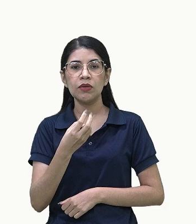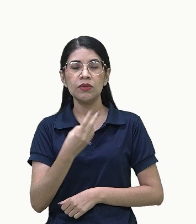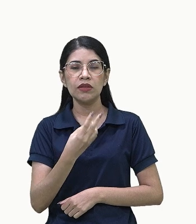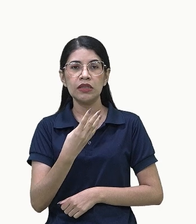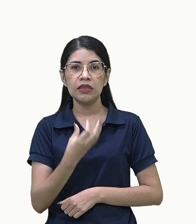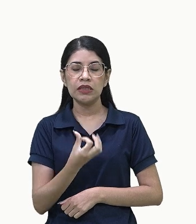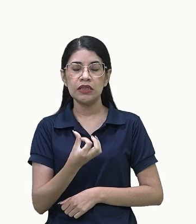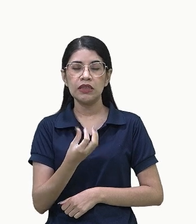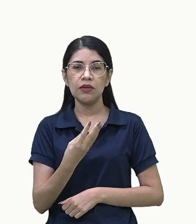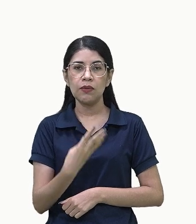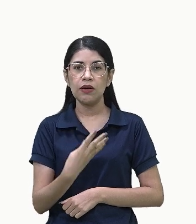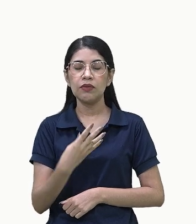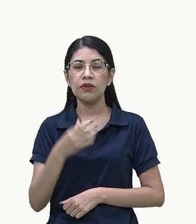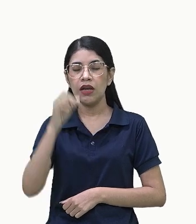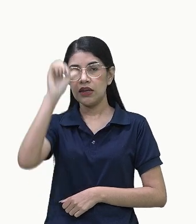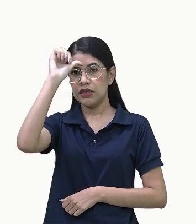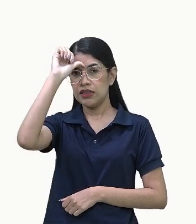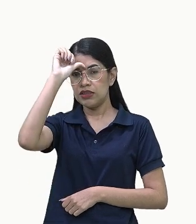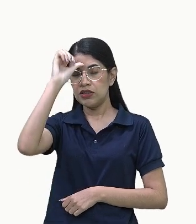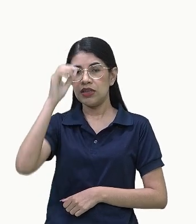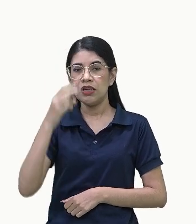4.264 vêm da Índia e